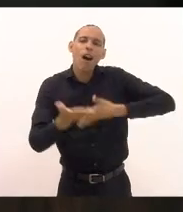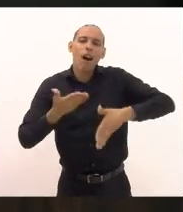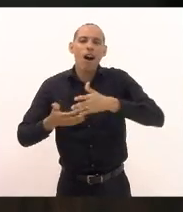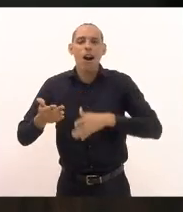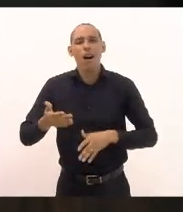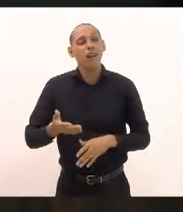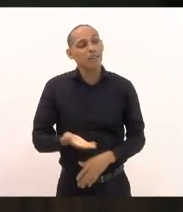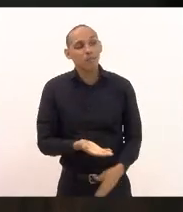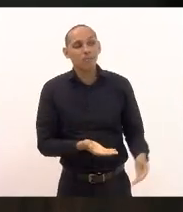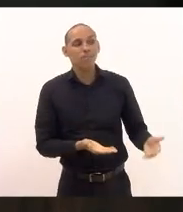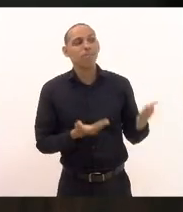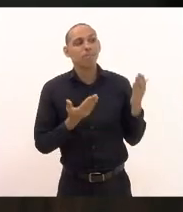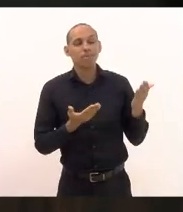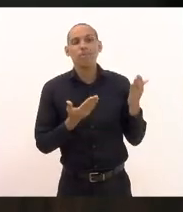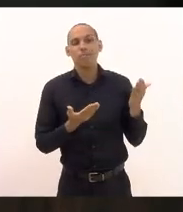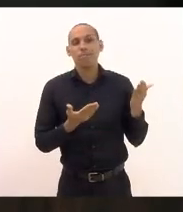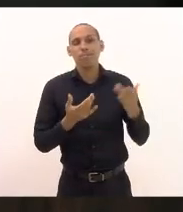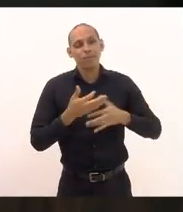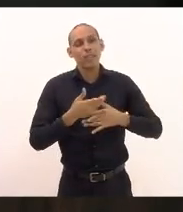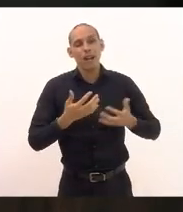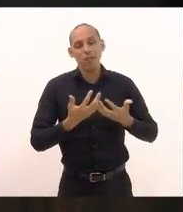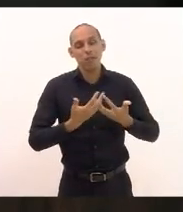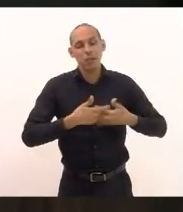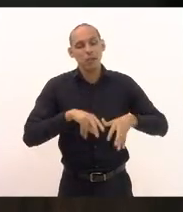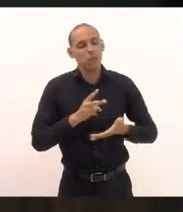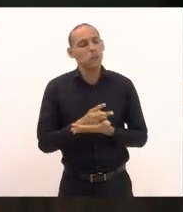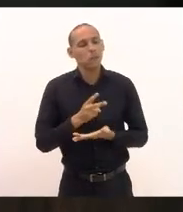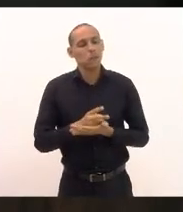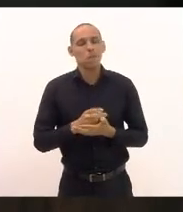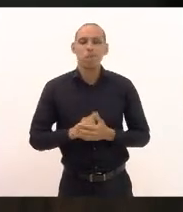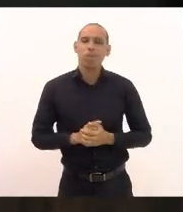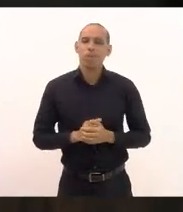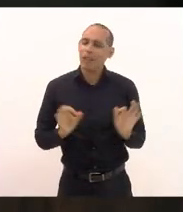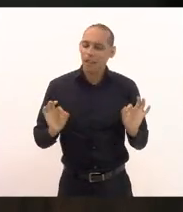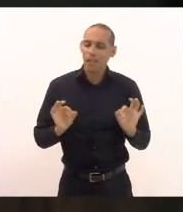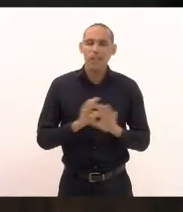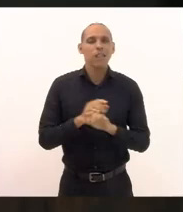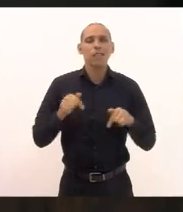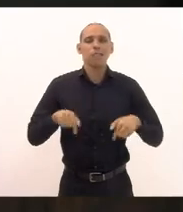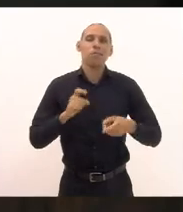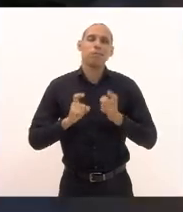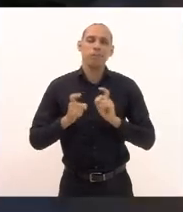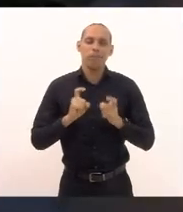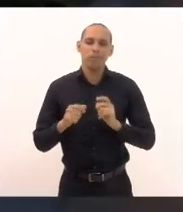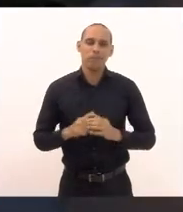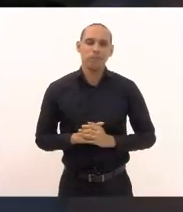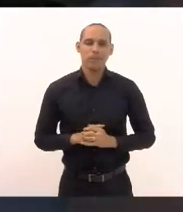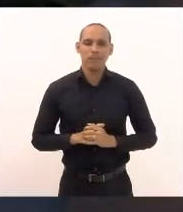situação da nossa querida cidade de Petrópolis. Está encerrada a presente sessão.